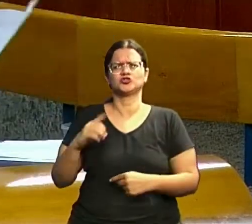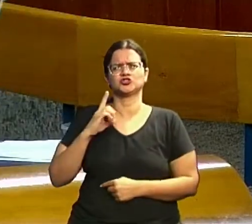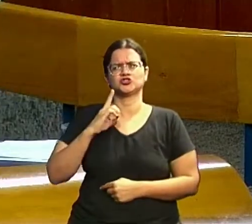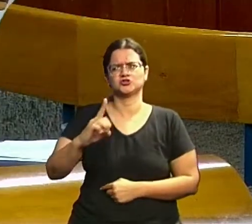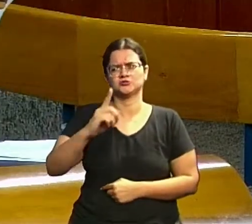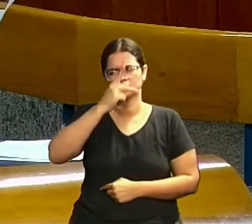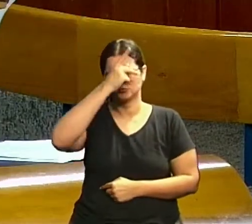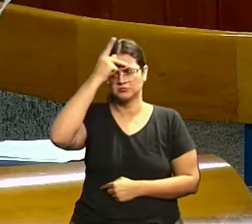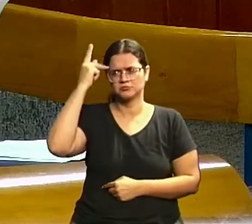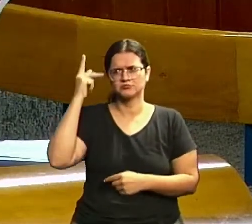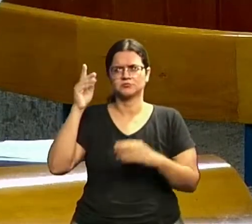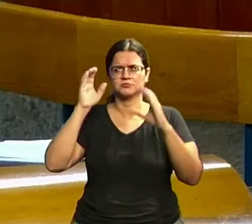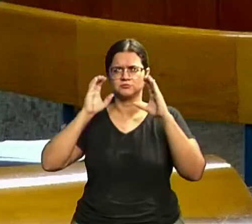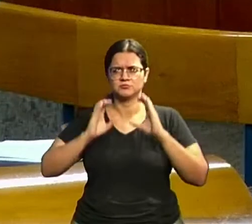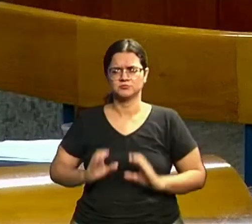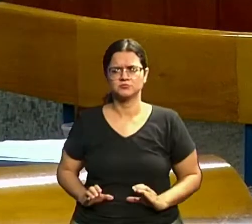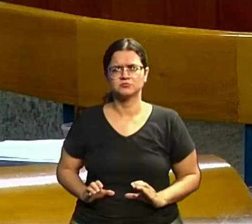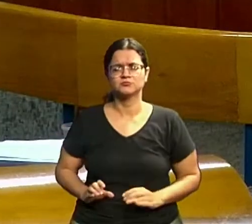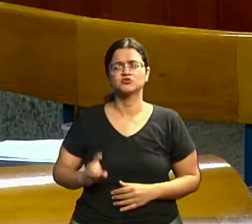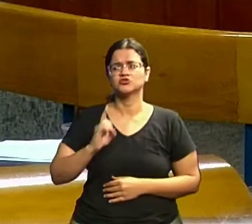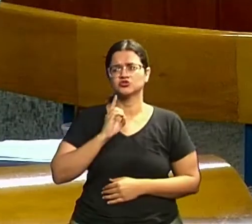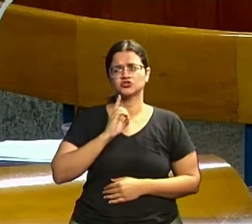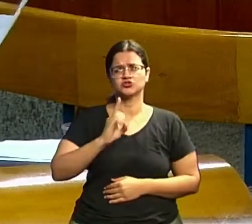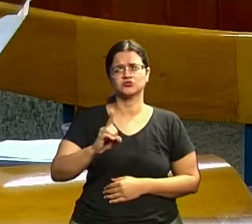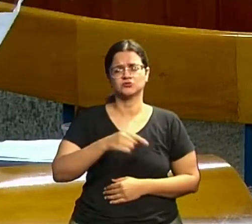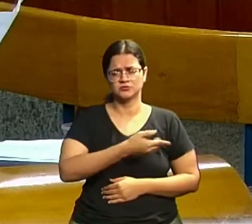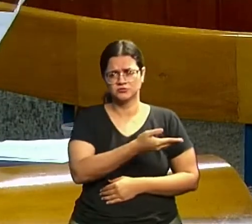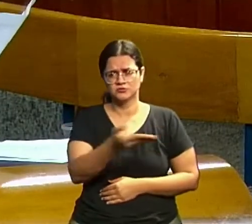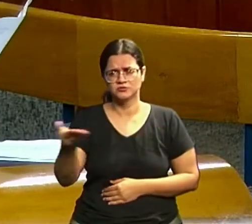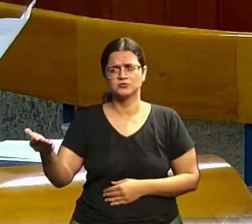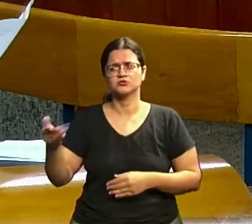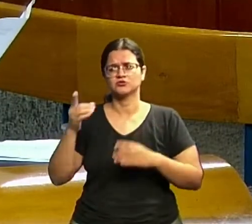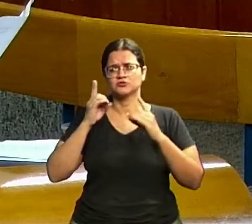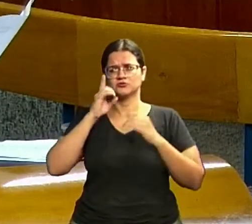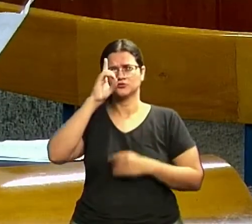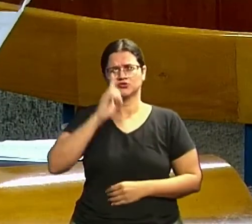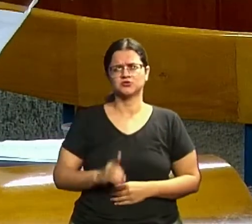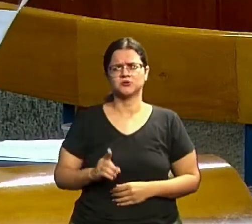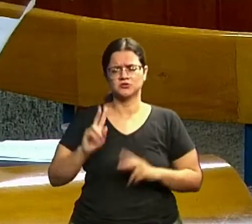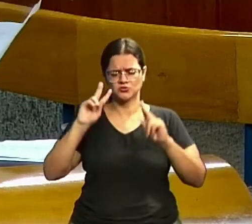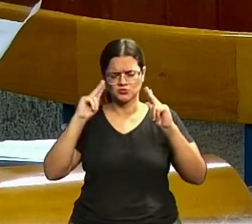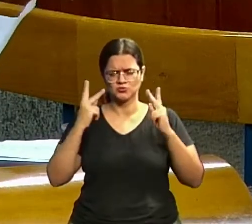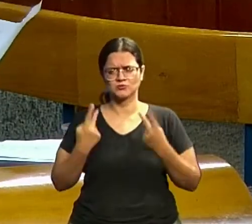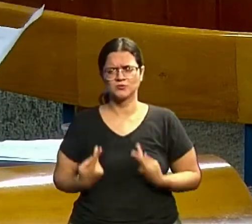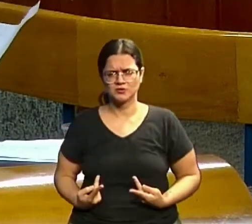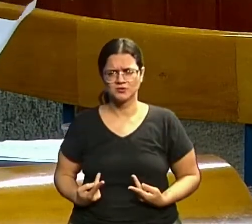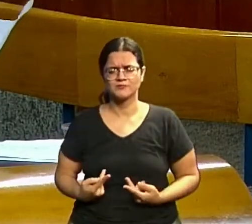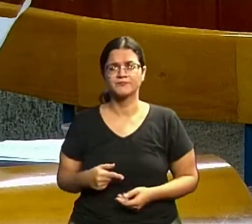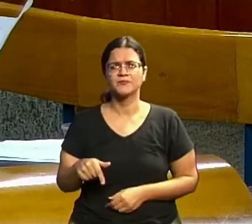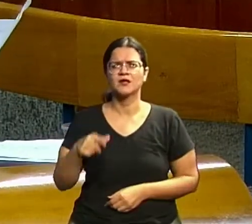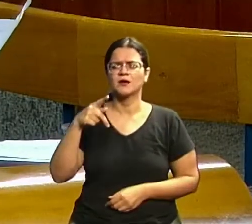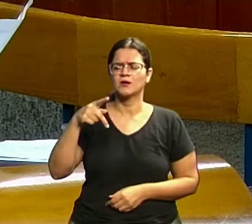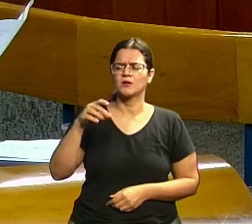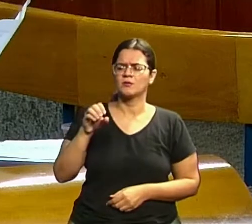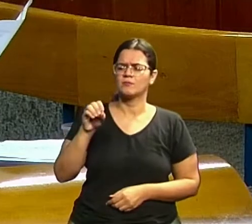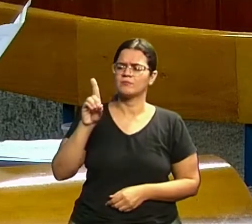dos cidadãos, os direitos dos direitos humanos. E no